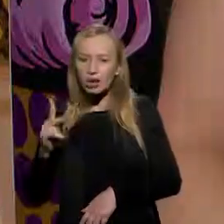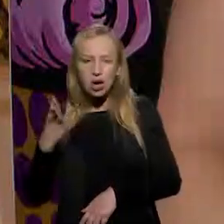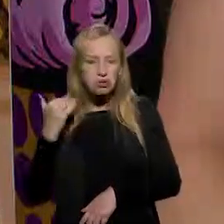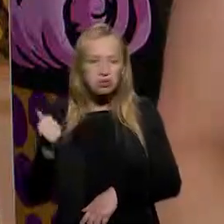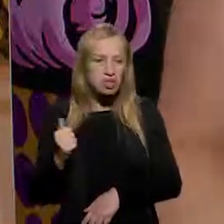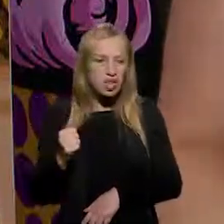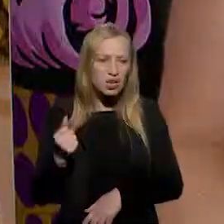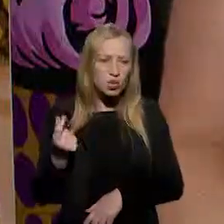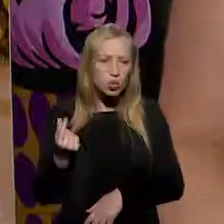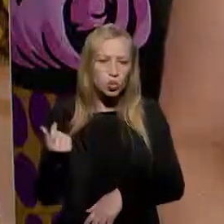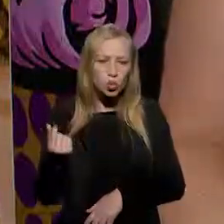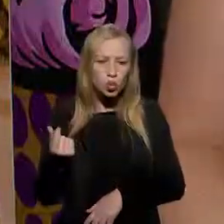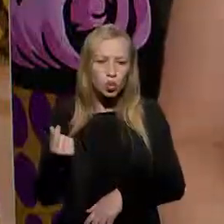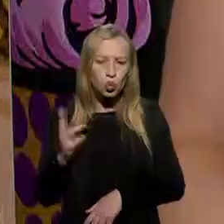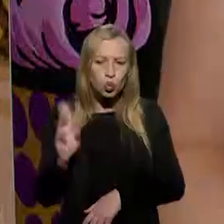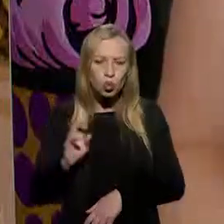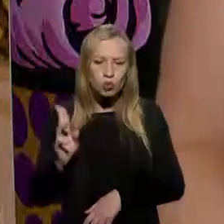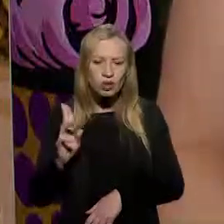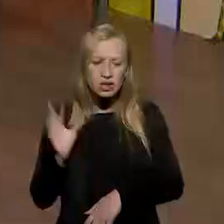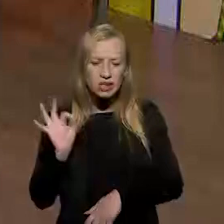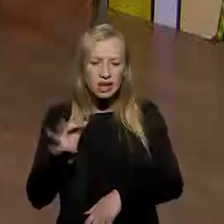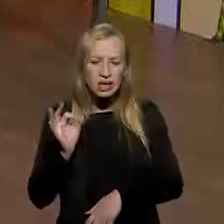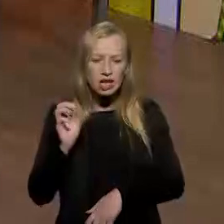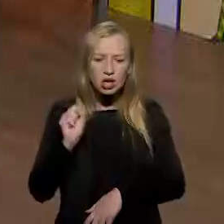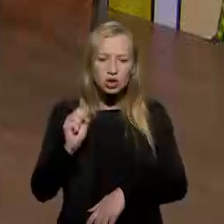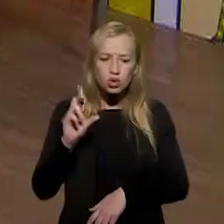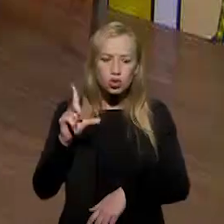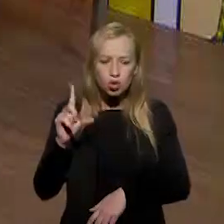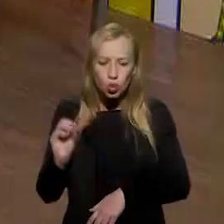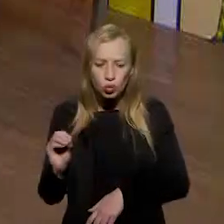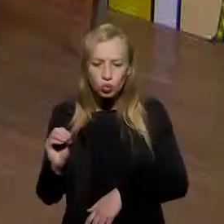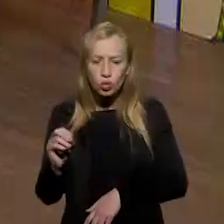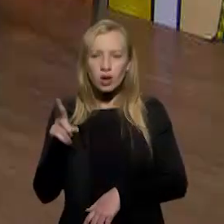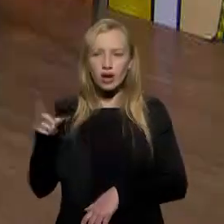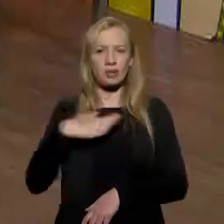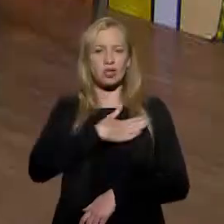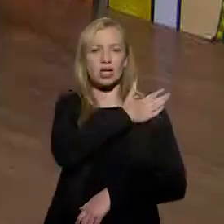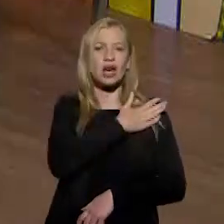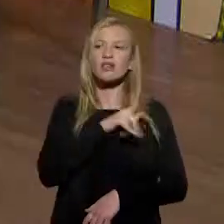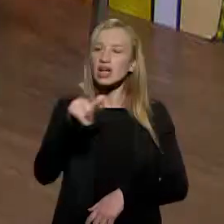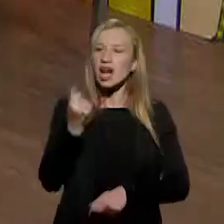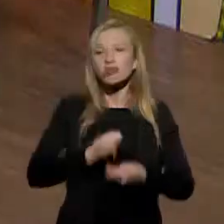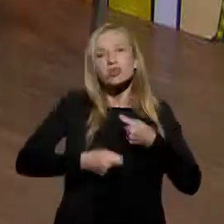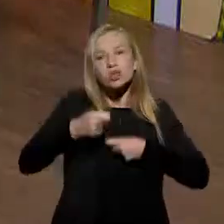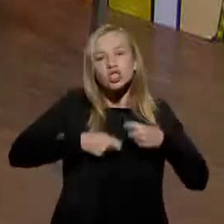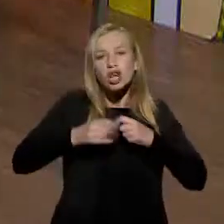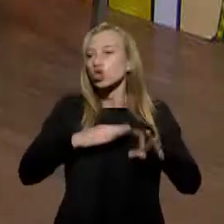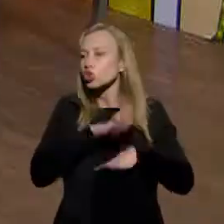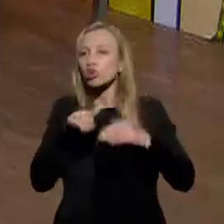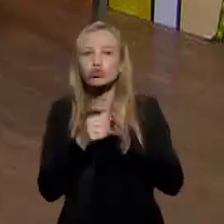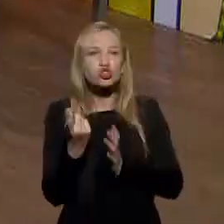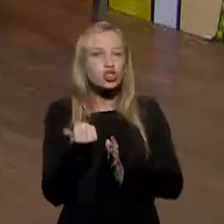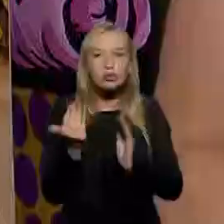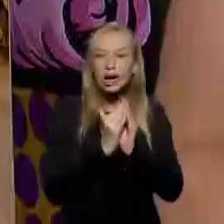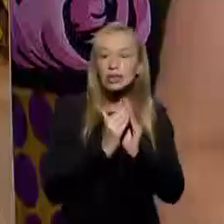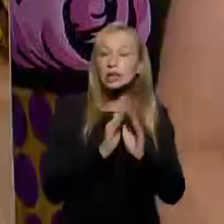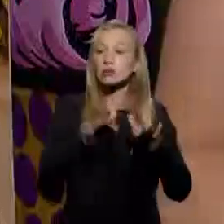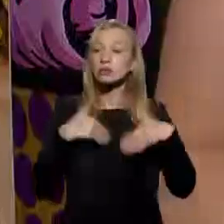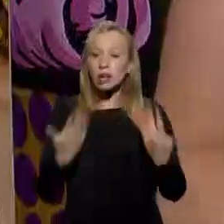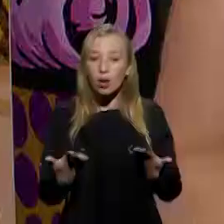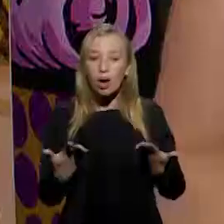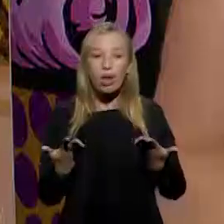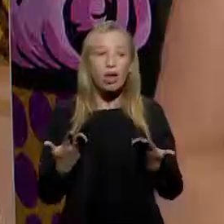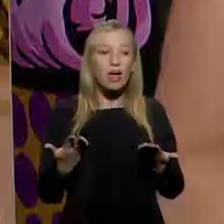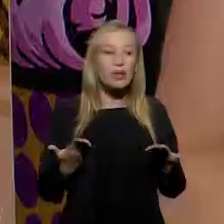ser exatamente soldo que não é que ele é ele era um militar e ela que administrava todo o dinheiro da casa